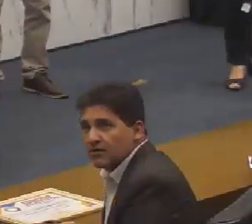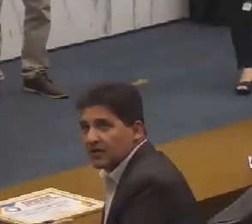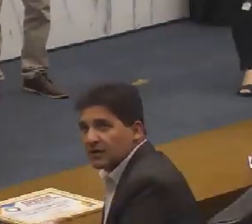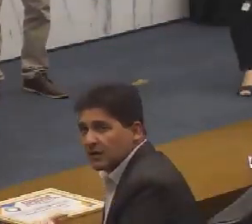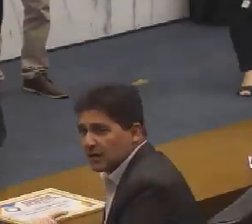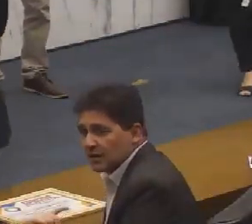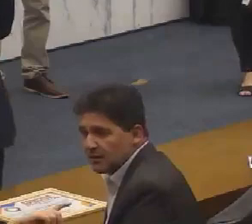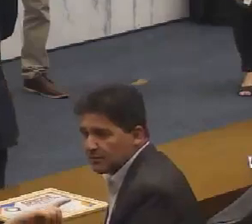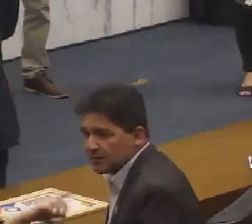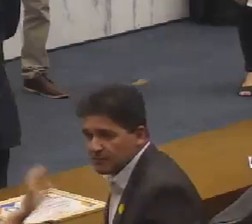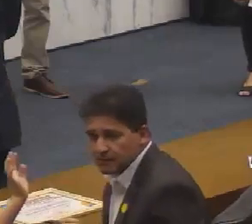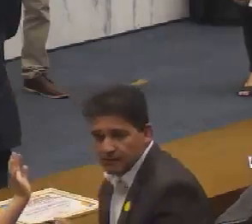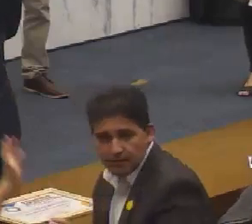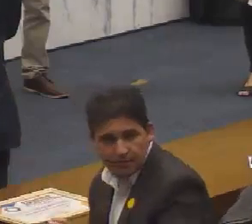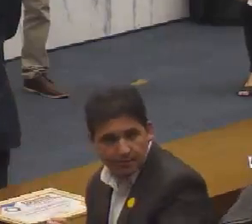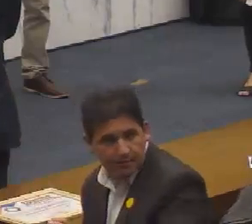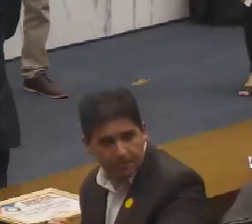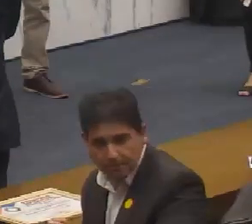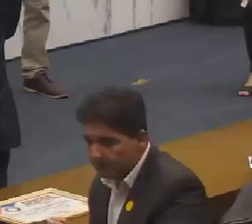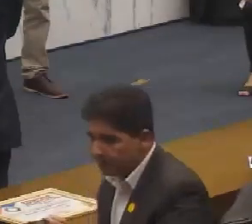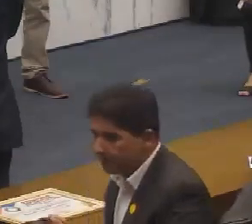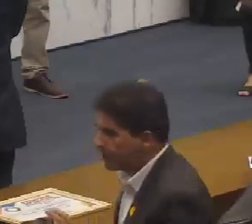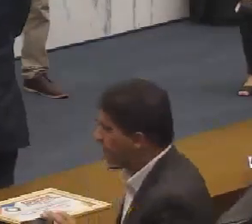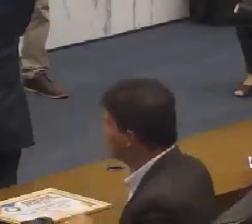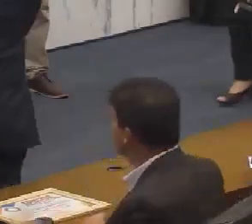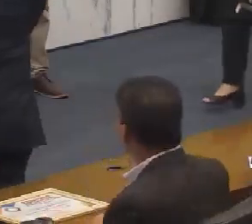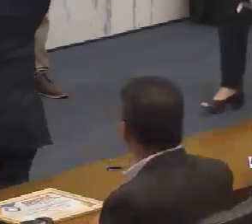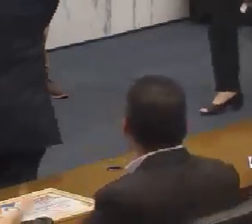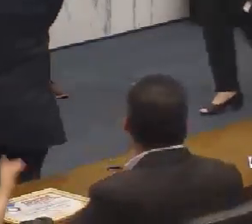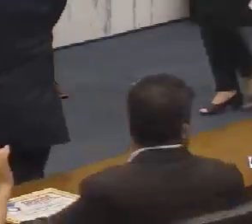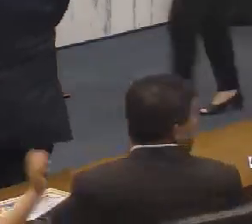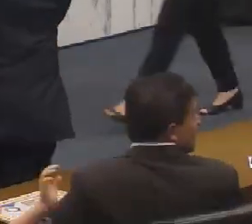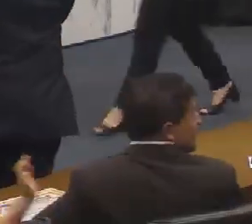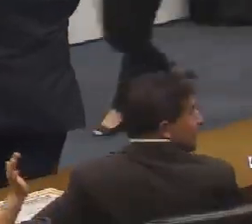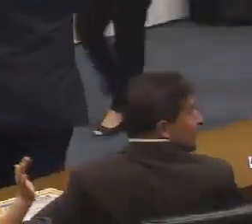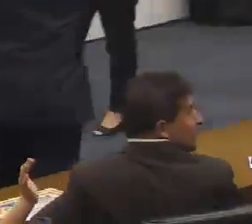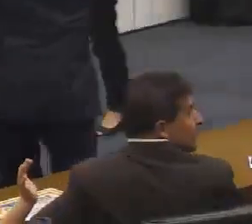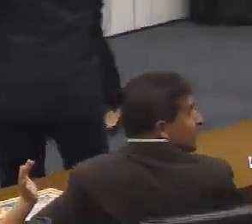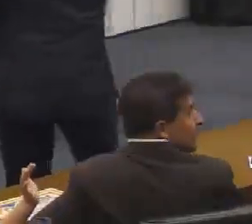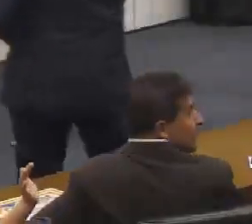cantar e poder escutar mais do que a própria voz.